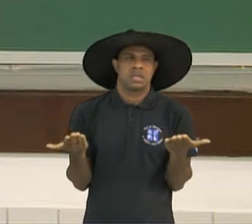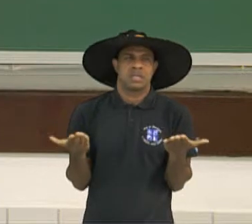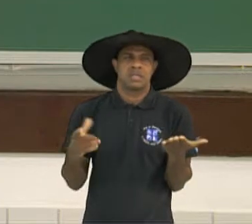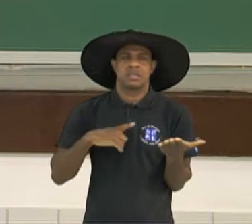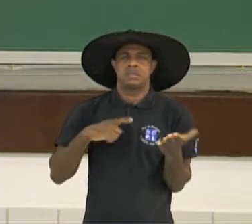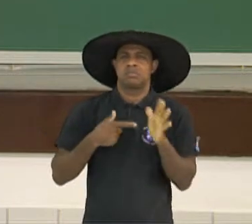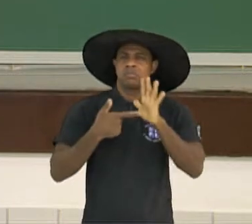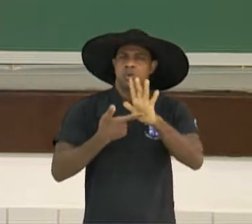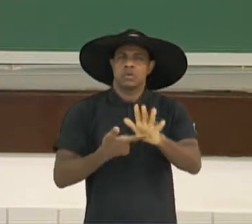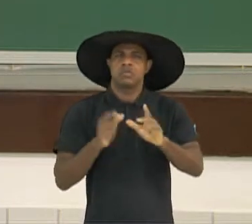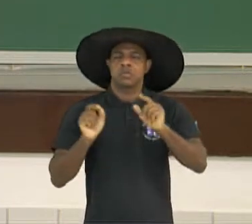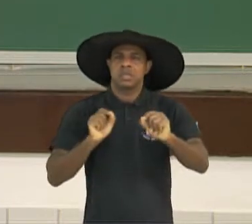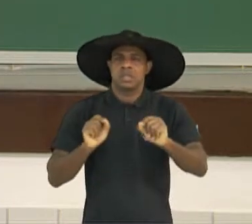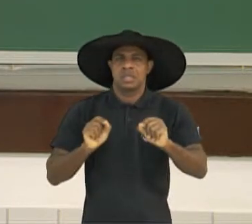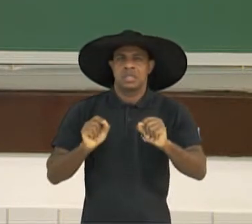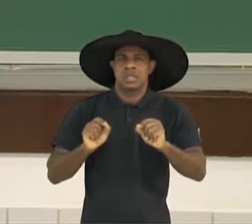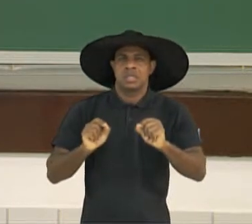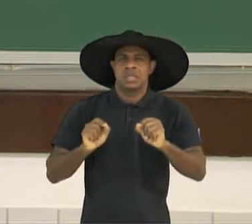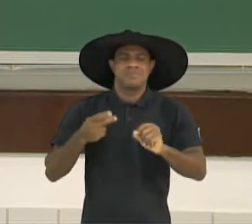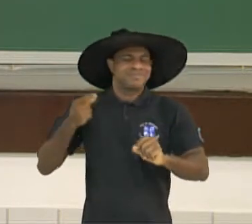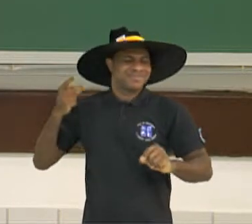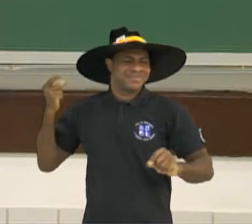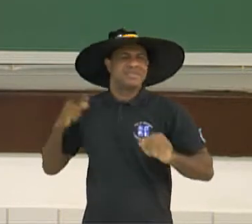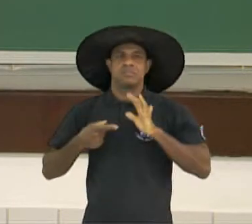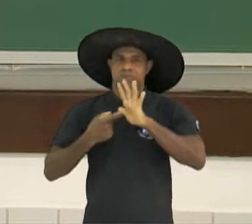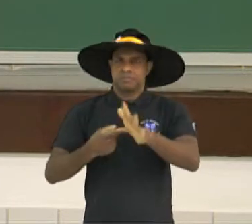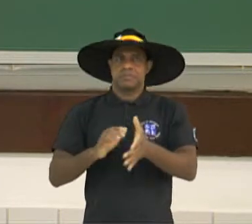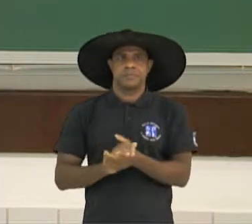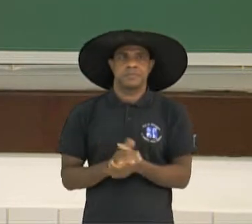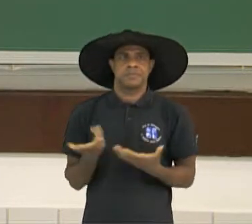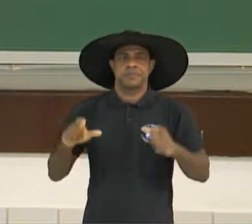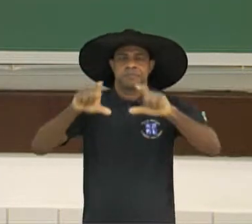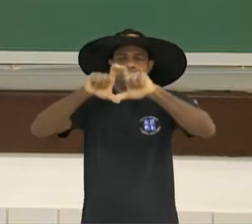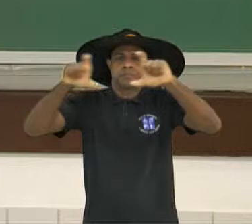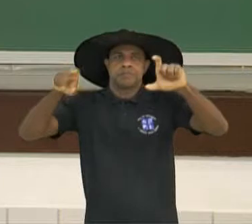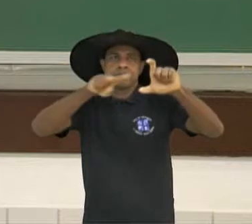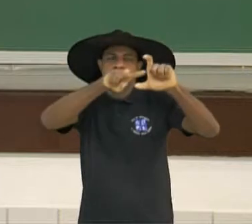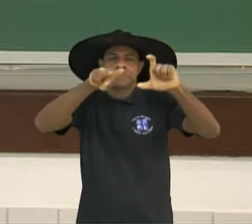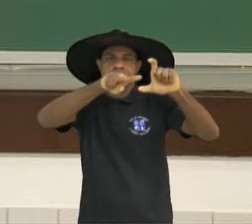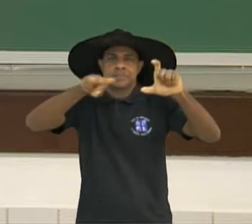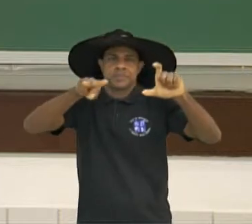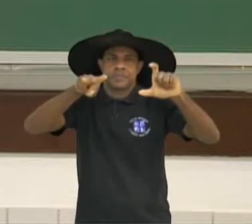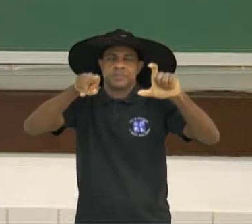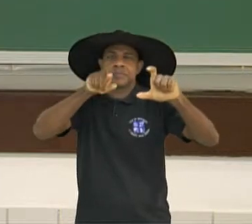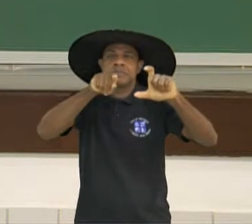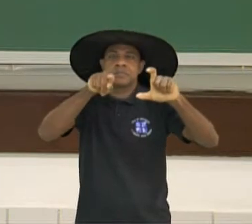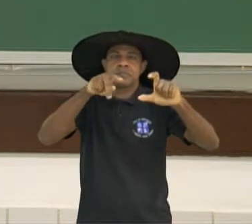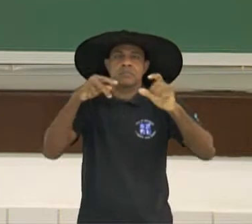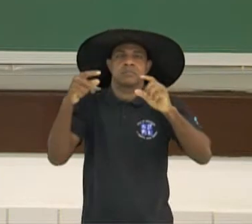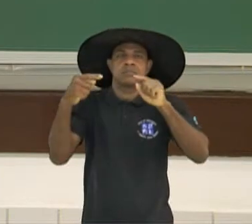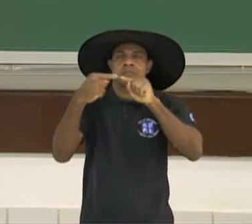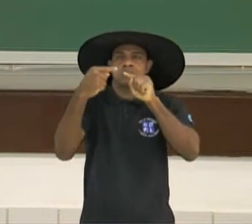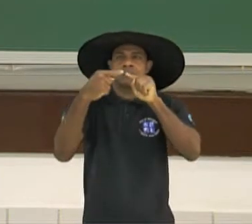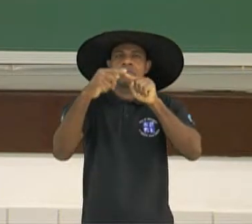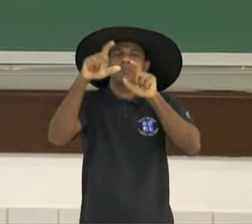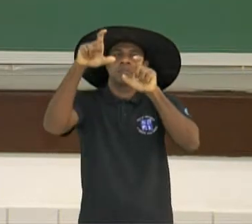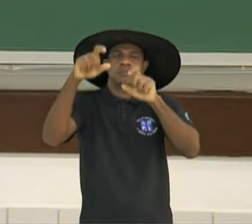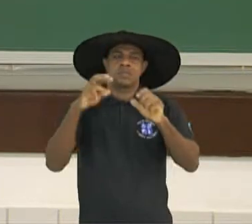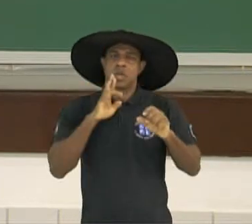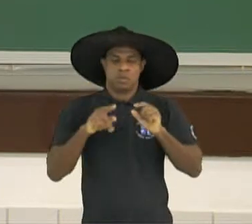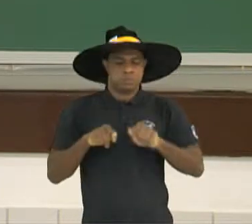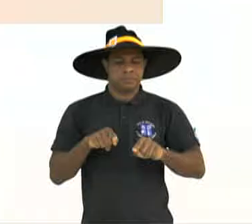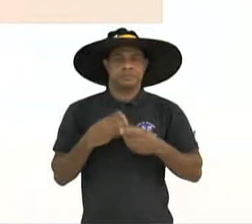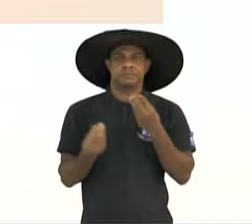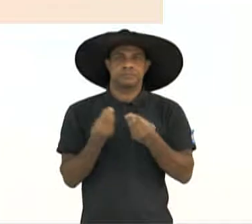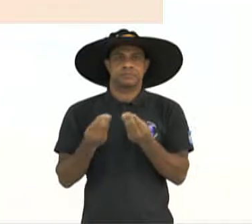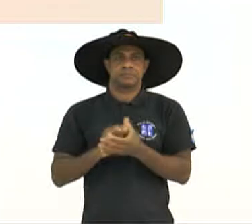sempre vêm de um tempo mais antigo. Então, de acordo com o nosso fragmento, vamos ler e responder as